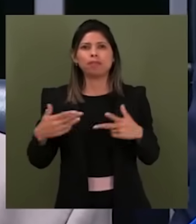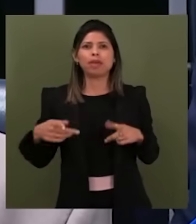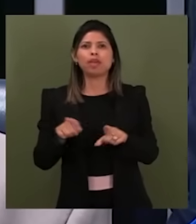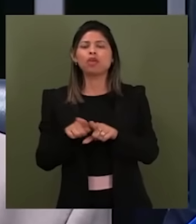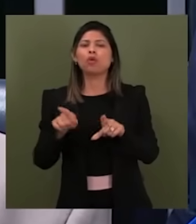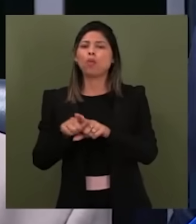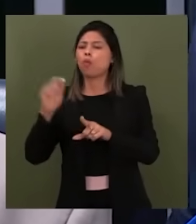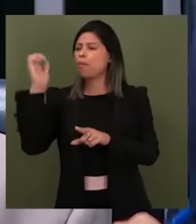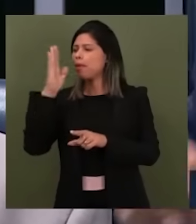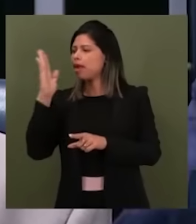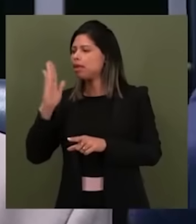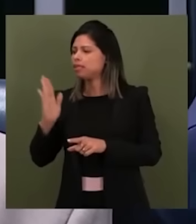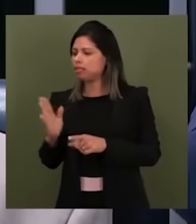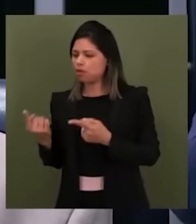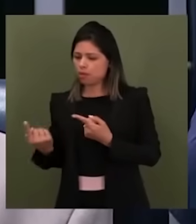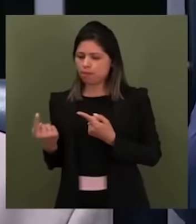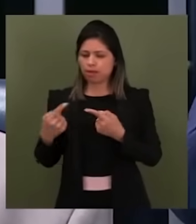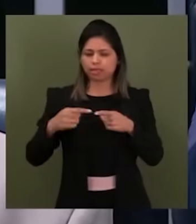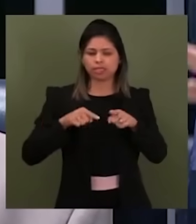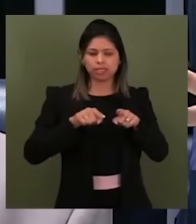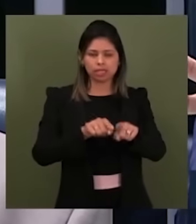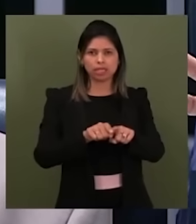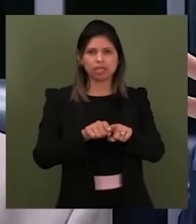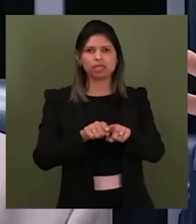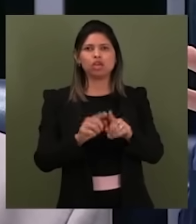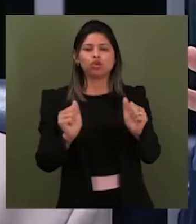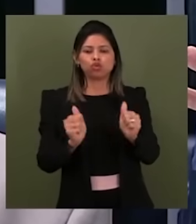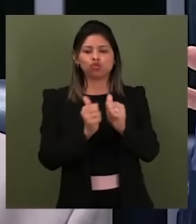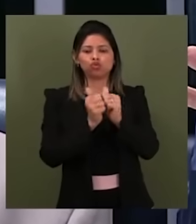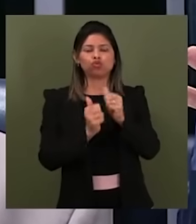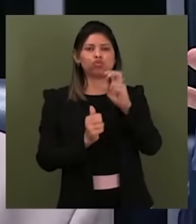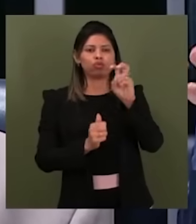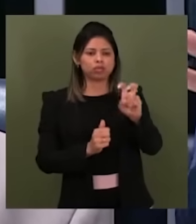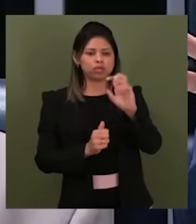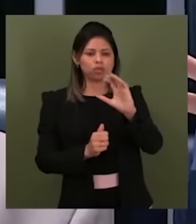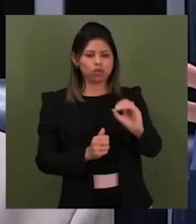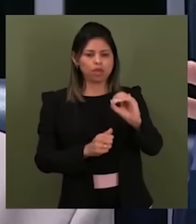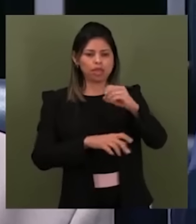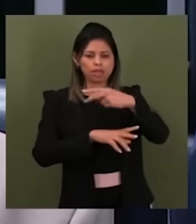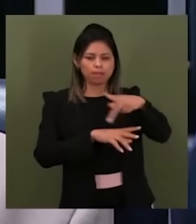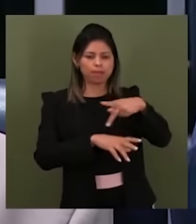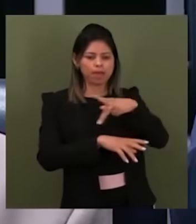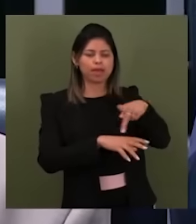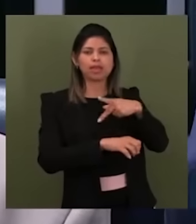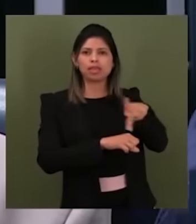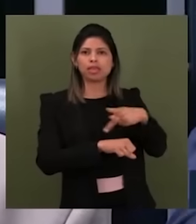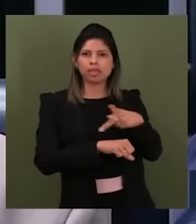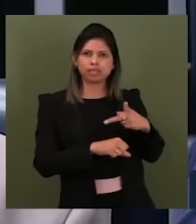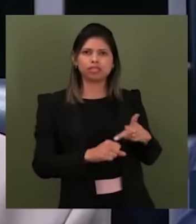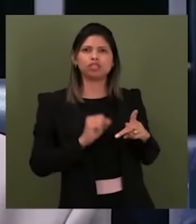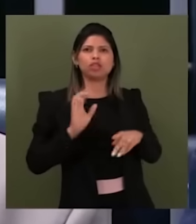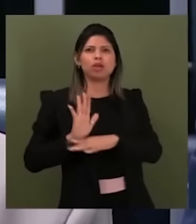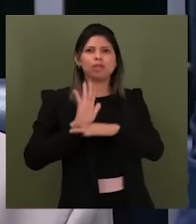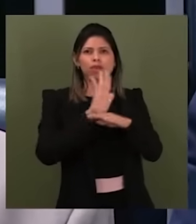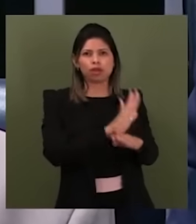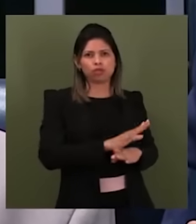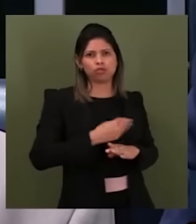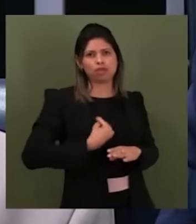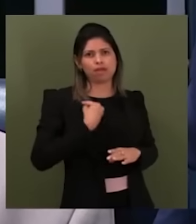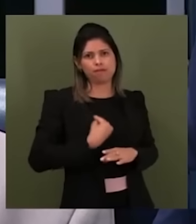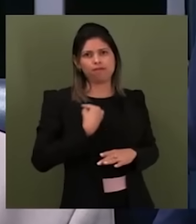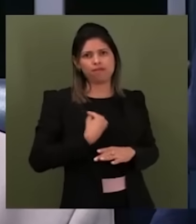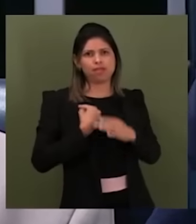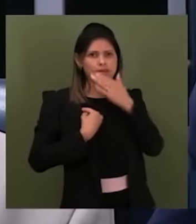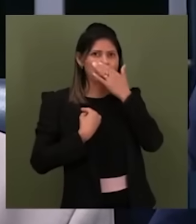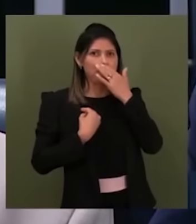O Brasil estava no consenso com 50 países pró-vida, defendendo a vida desde a concepção. Esse governo,